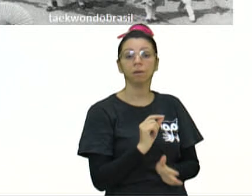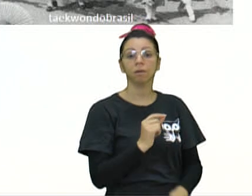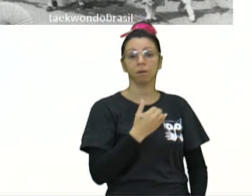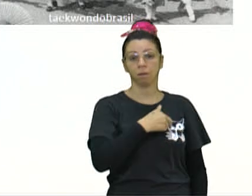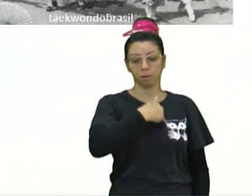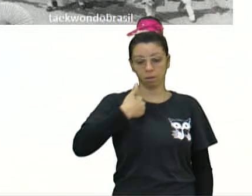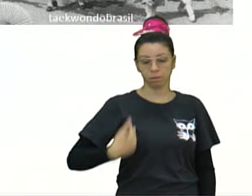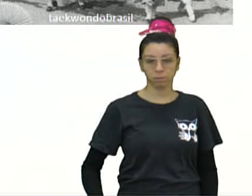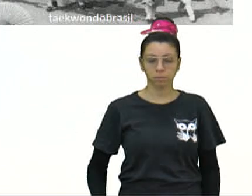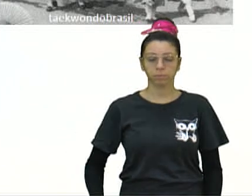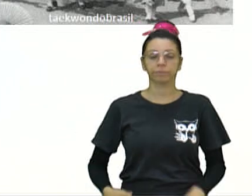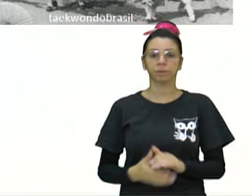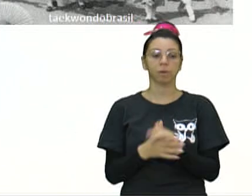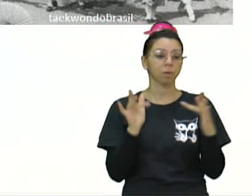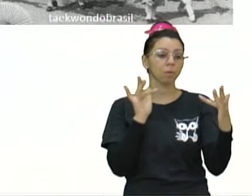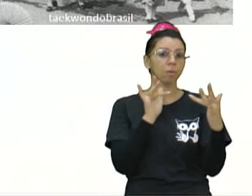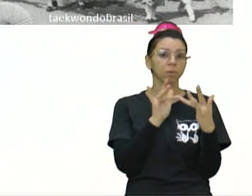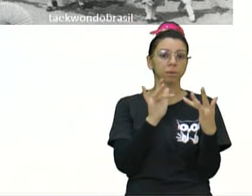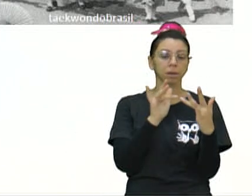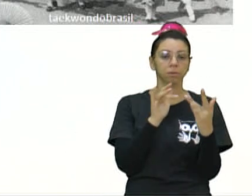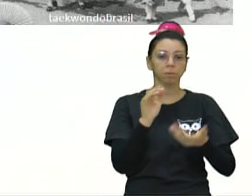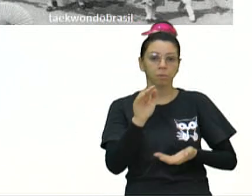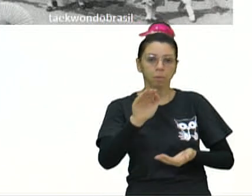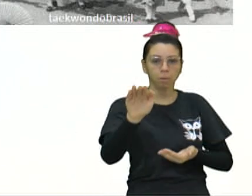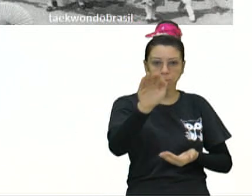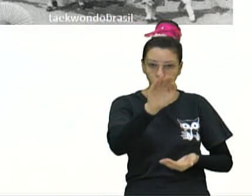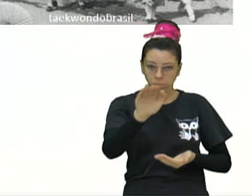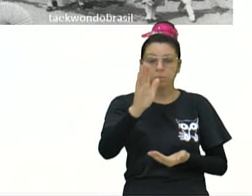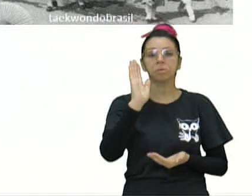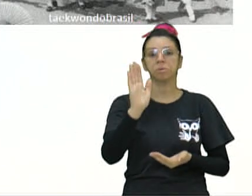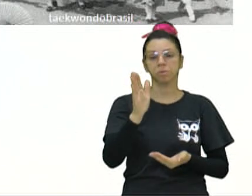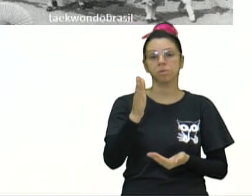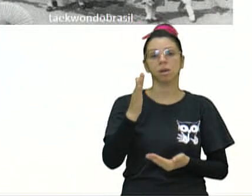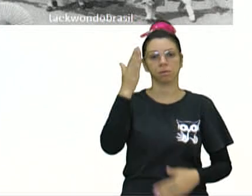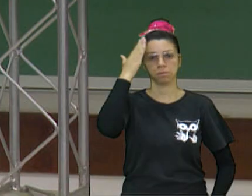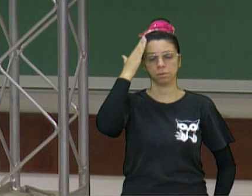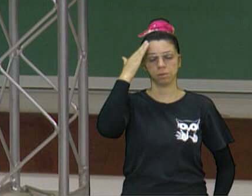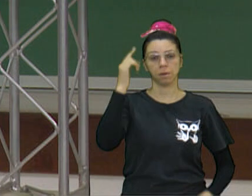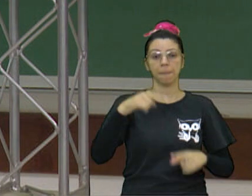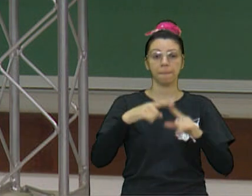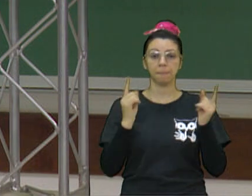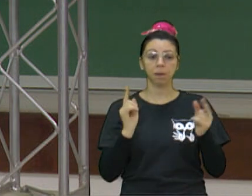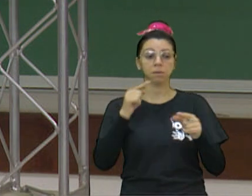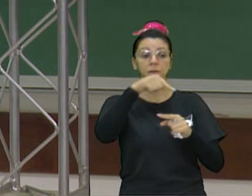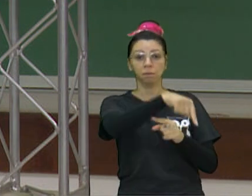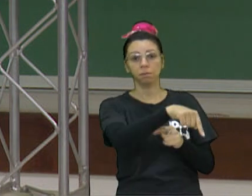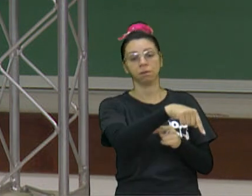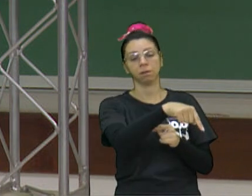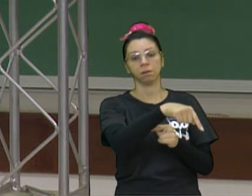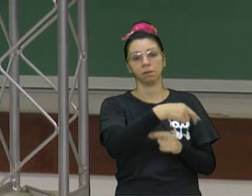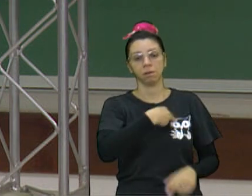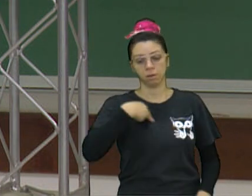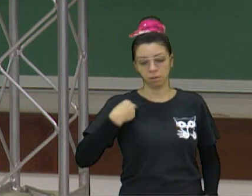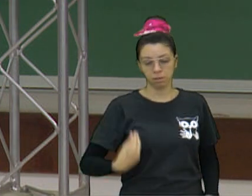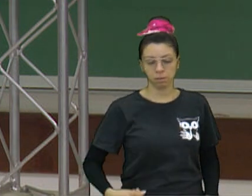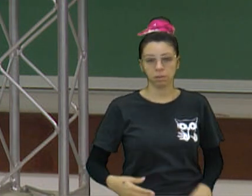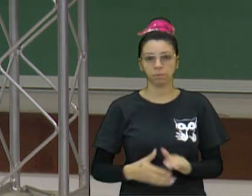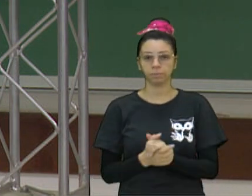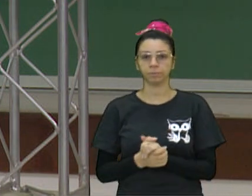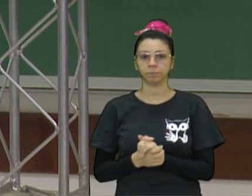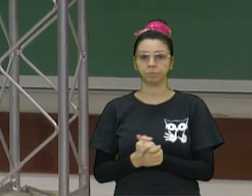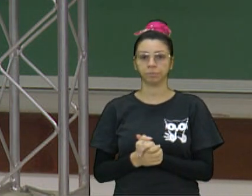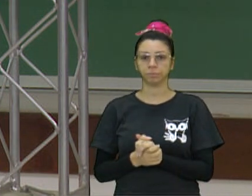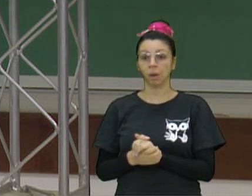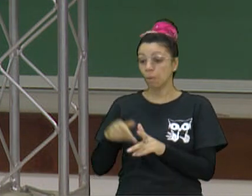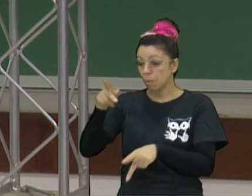com o Kung Fu. Então o Kung Fu já existia também, só que era na China, né? Então quando os coreanos saíram da Coreia, em